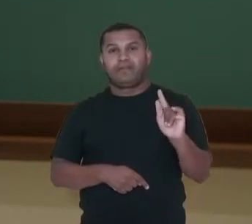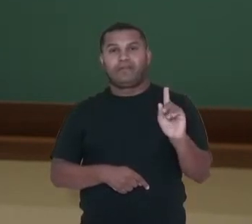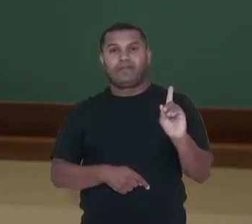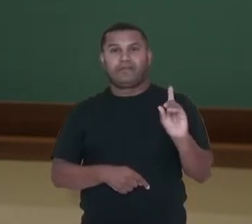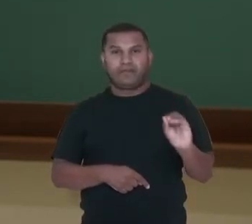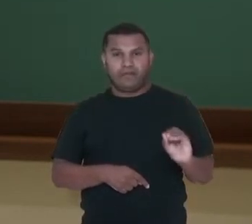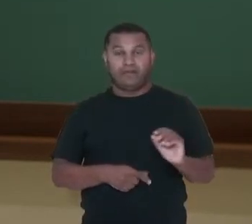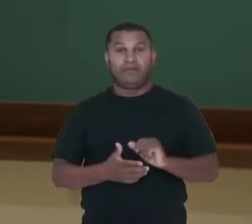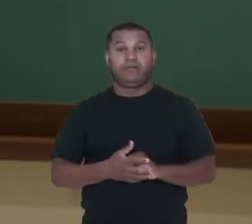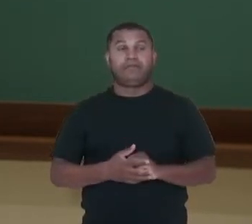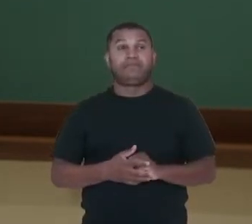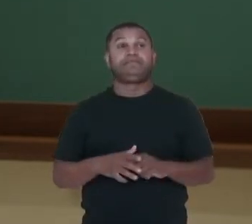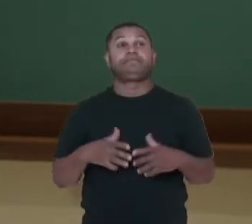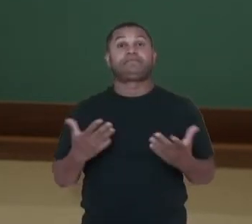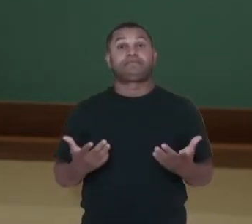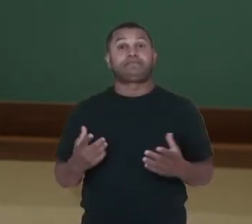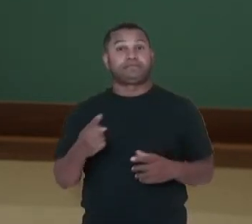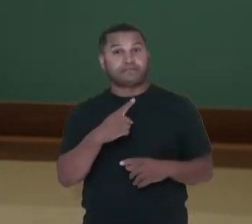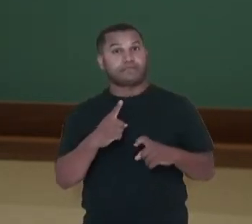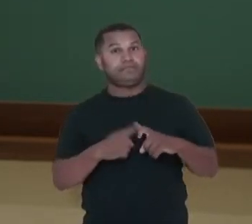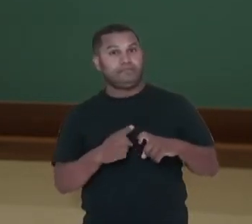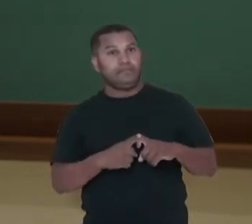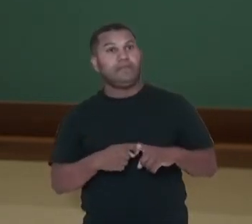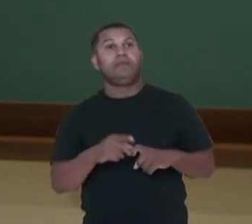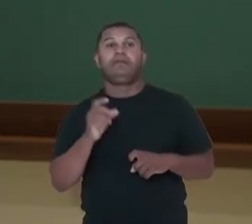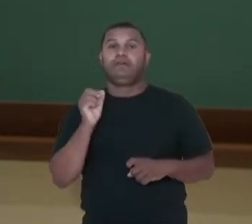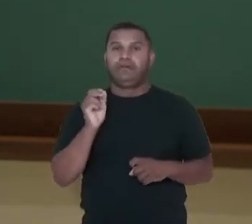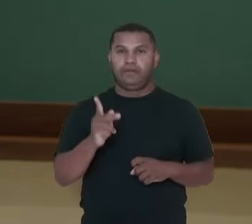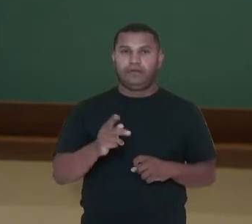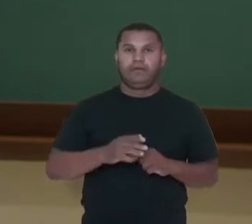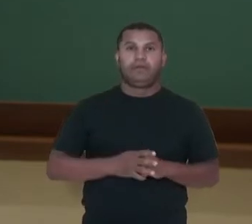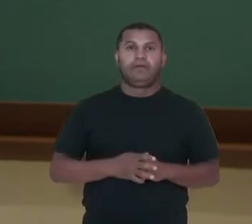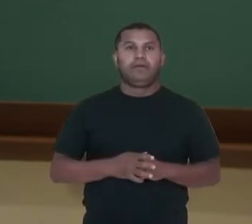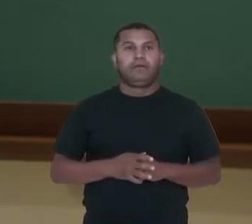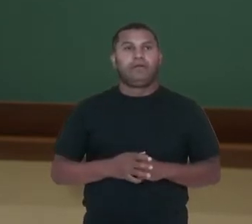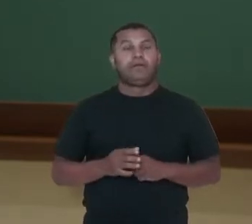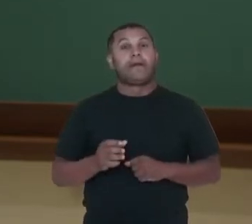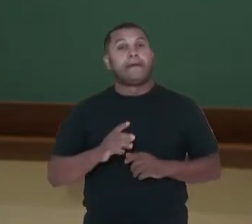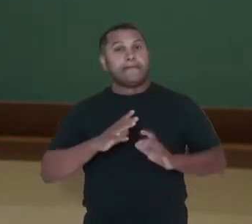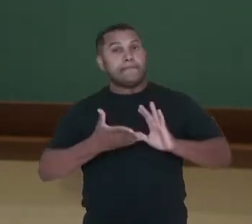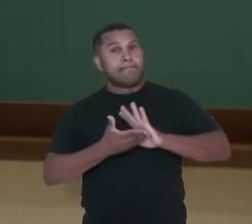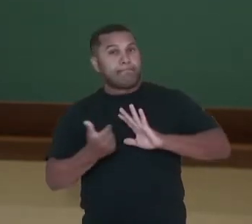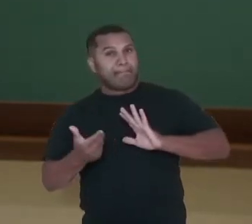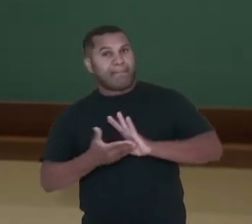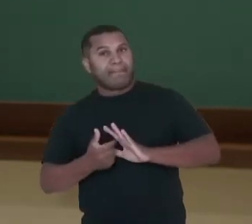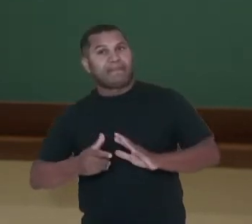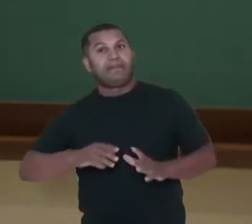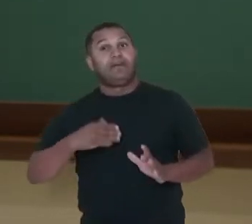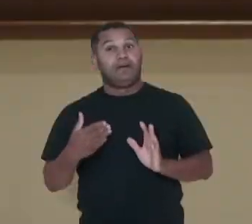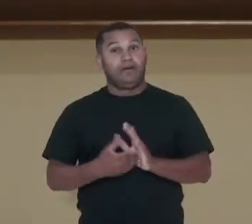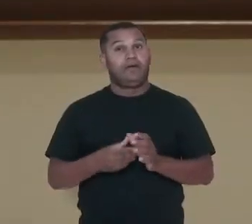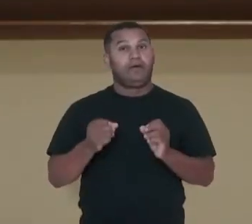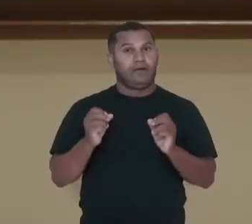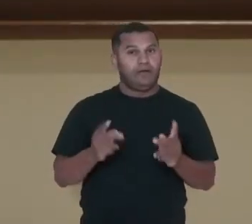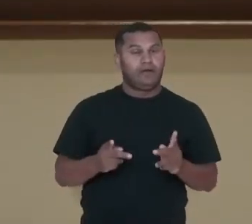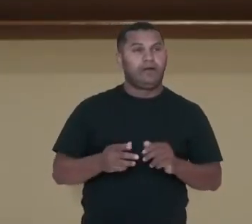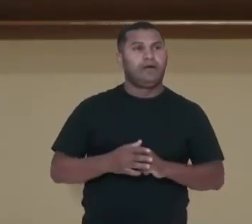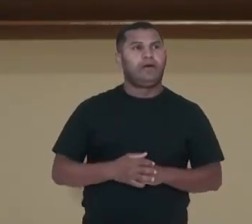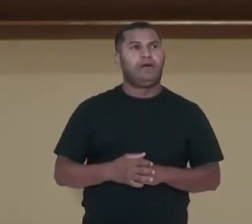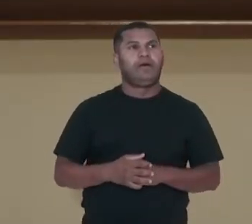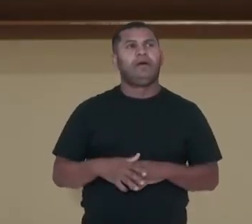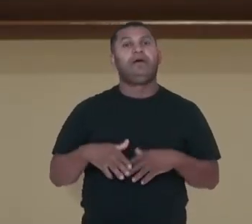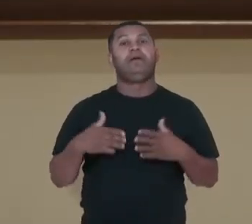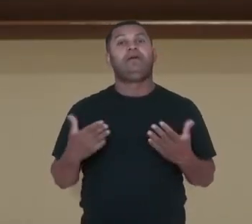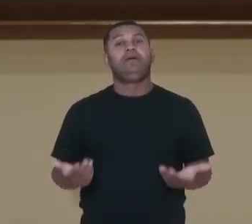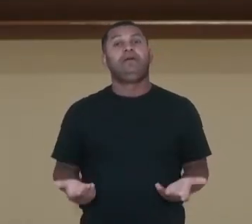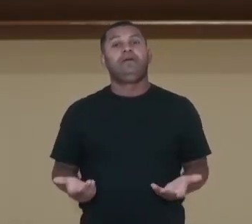no médico. Vai fazer o tratamento? Vai. Eliminou o esquistossomo? Eliminou. E os danos? E o